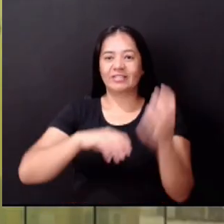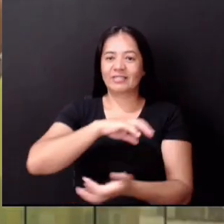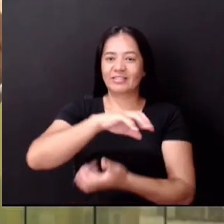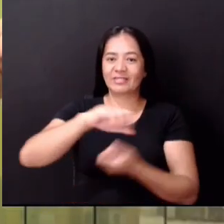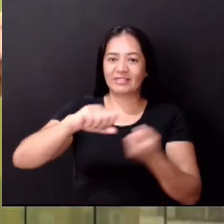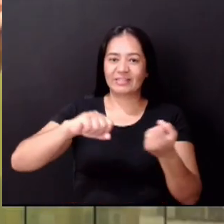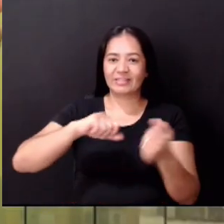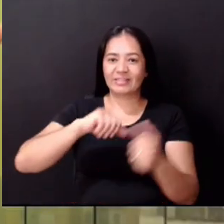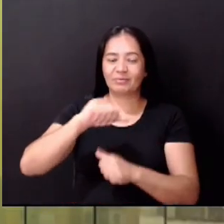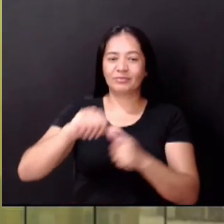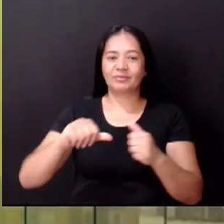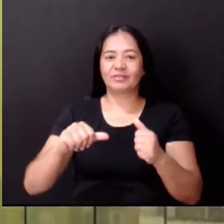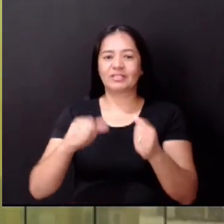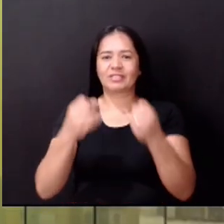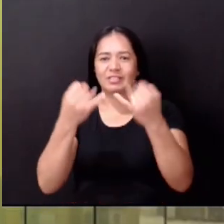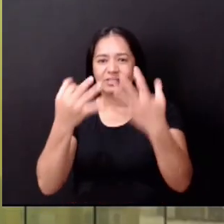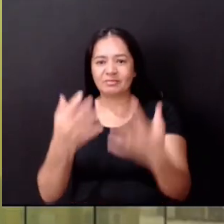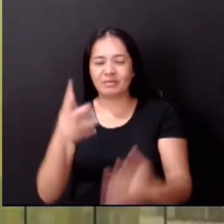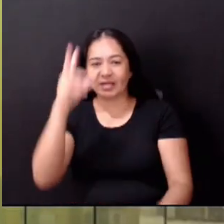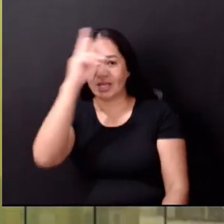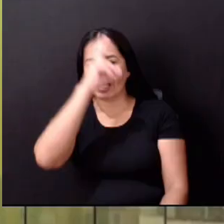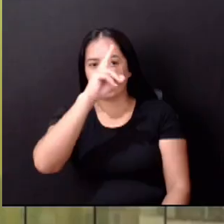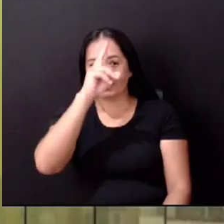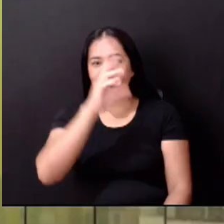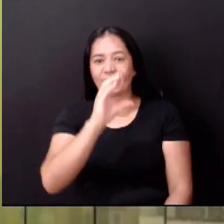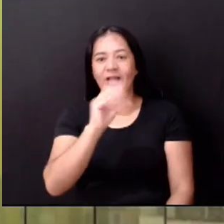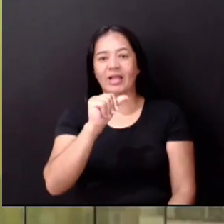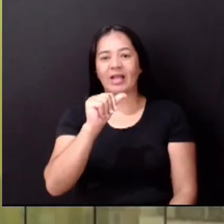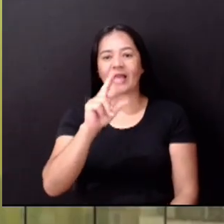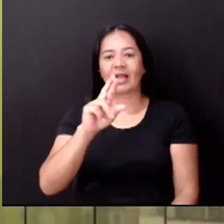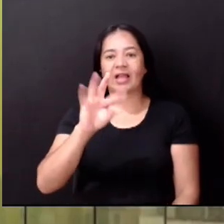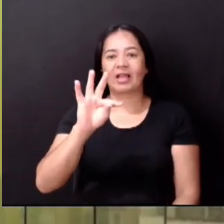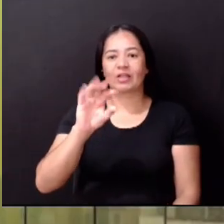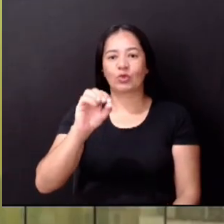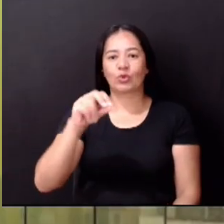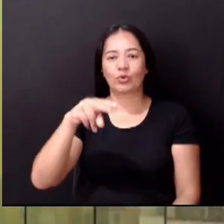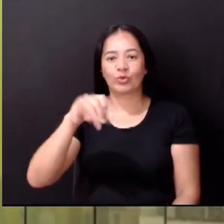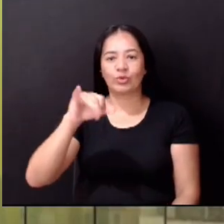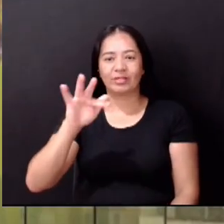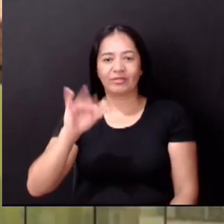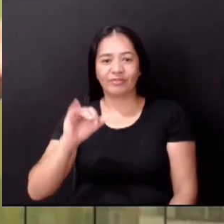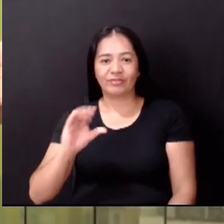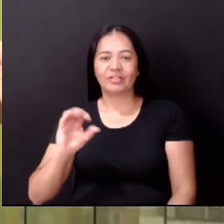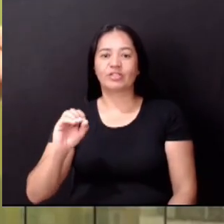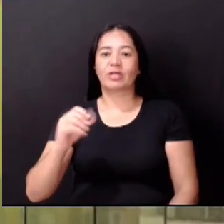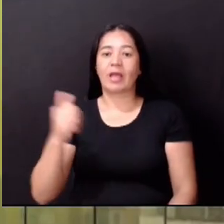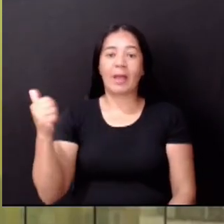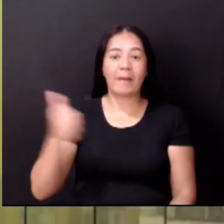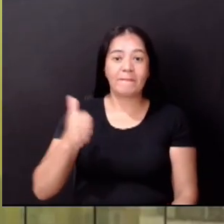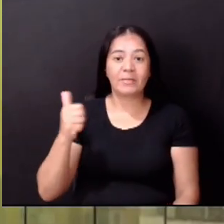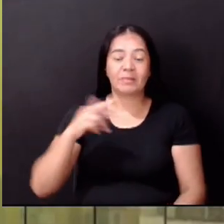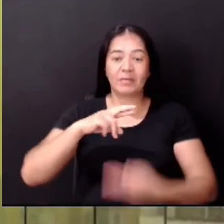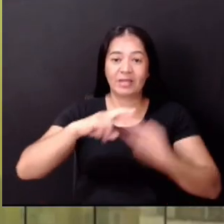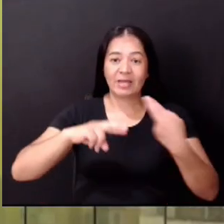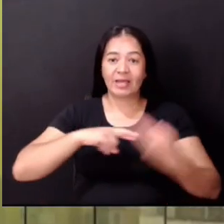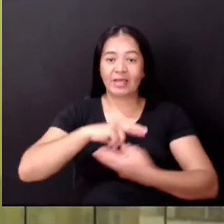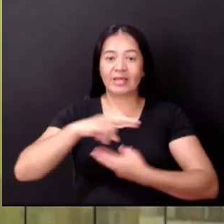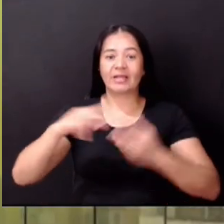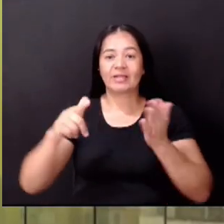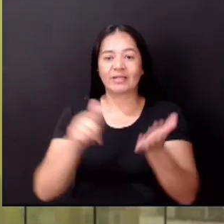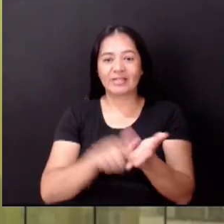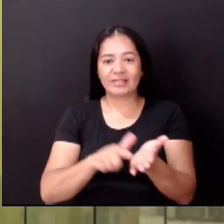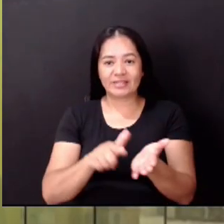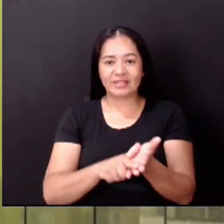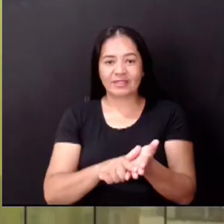das pioneiras na reciclagem de papéis, tanto aqui na região de Campinas quanto no Brasil, e da conexão dela com